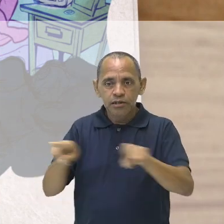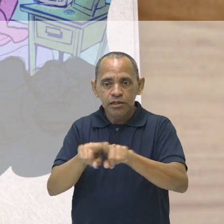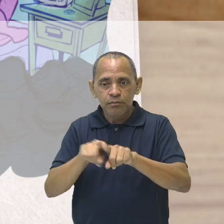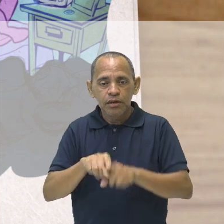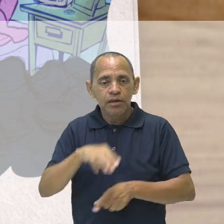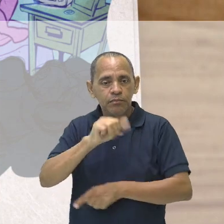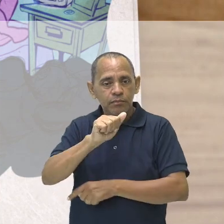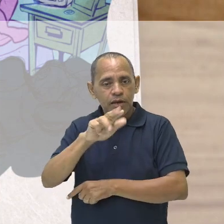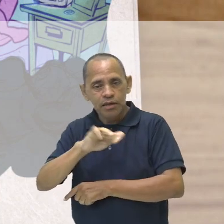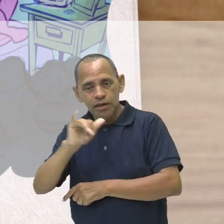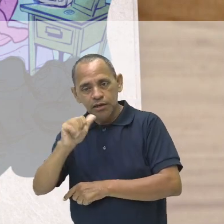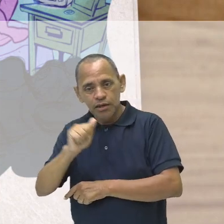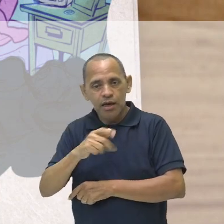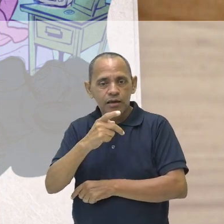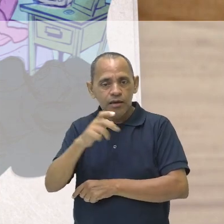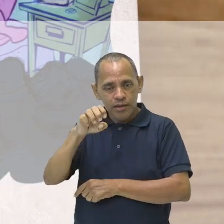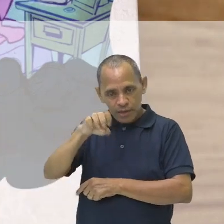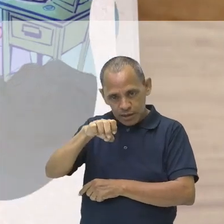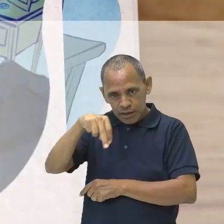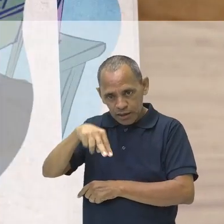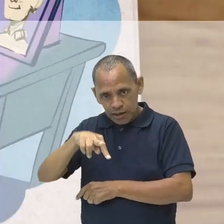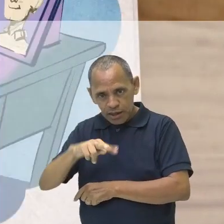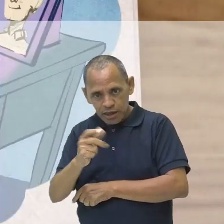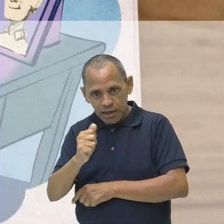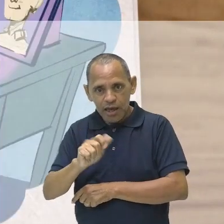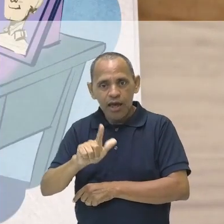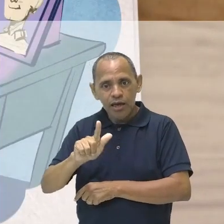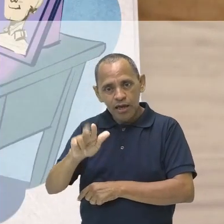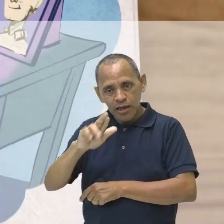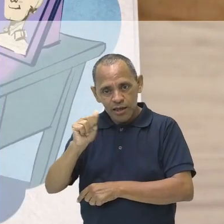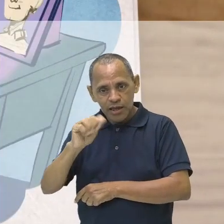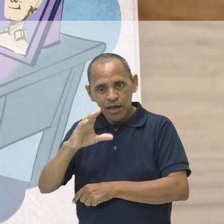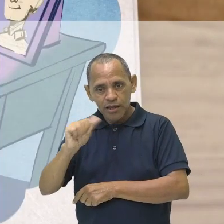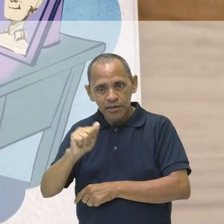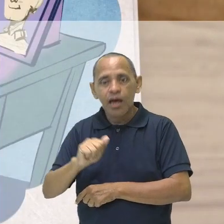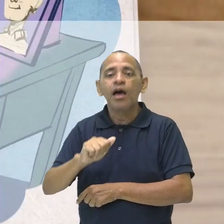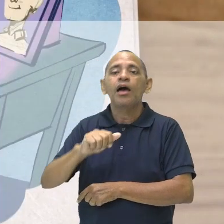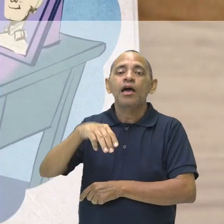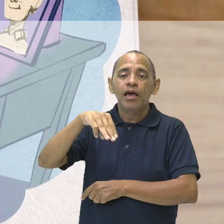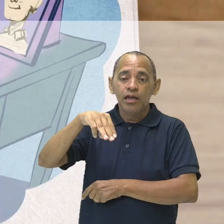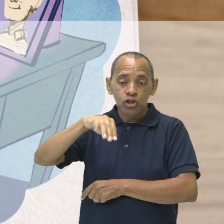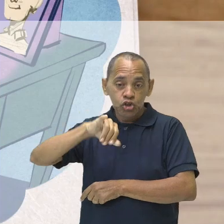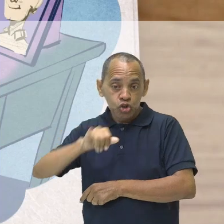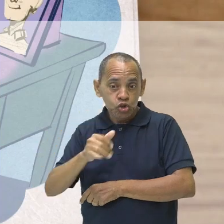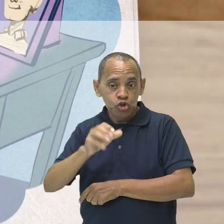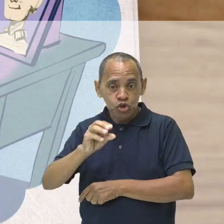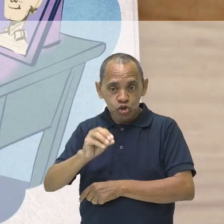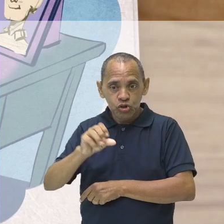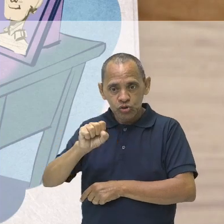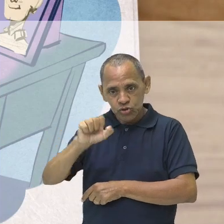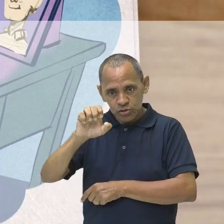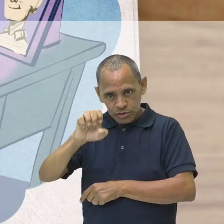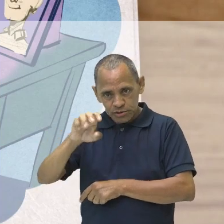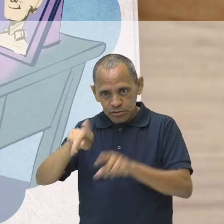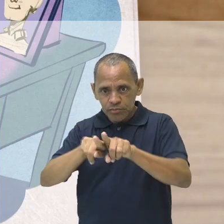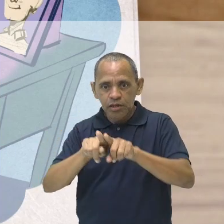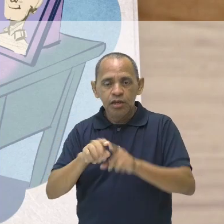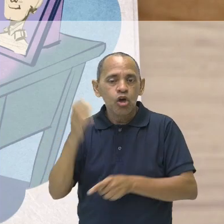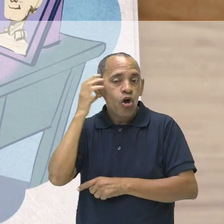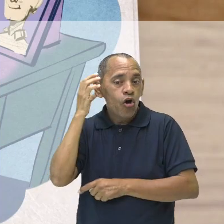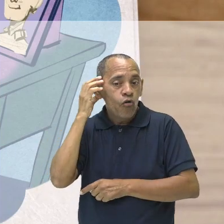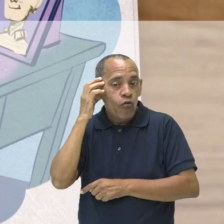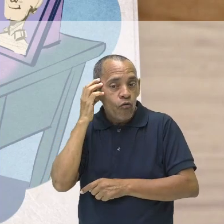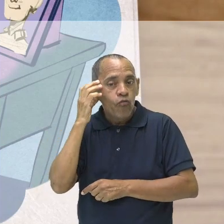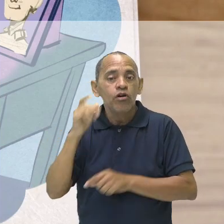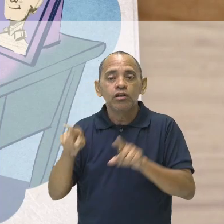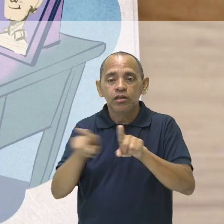Maria da Graça e Maria José. Um de seus maiores prazeres nas horas vagas é ouvir seu rádio-relógio emprestado de